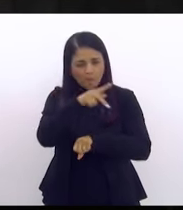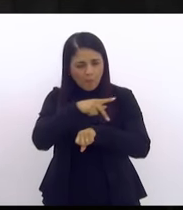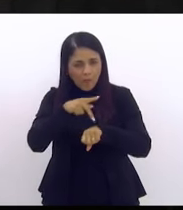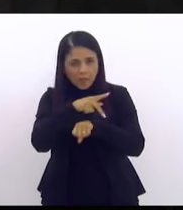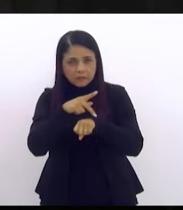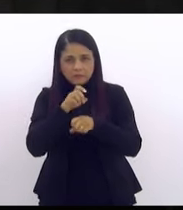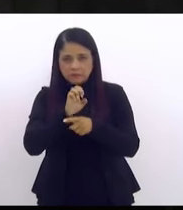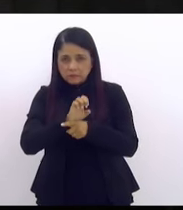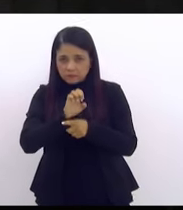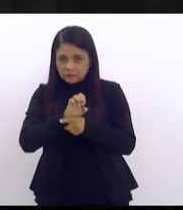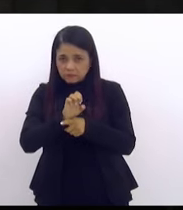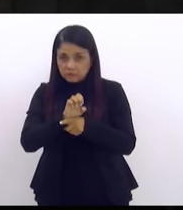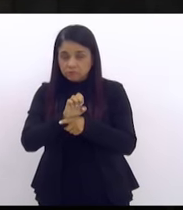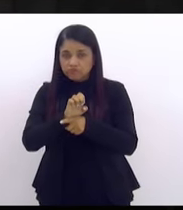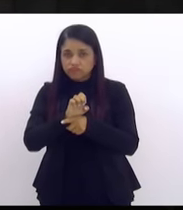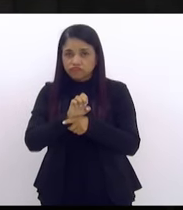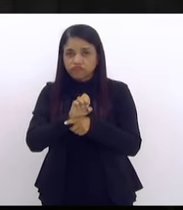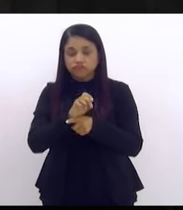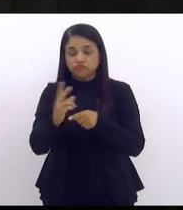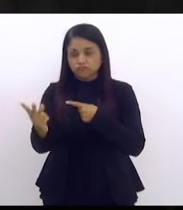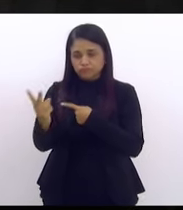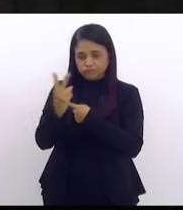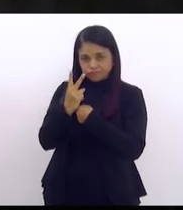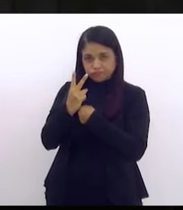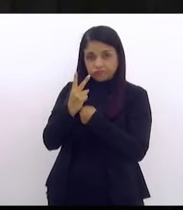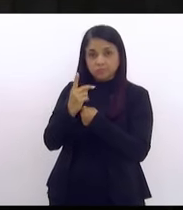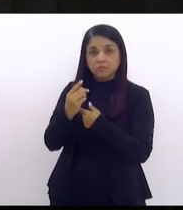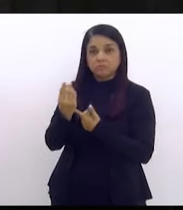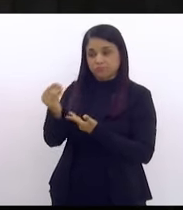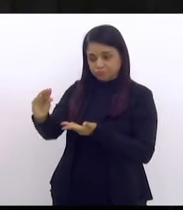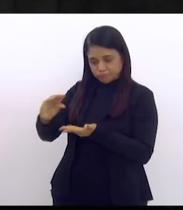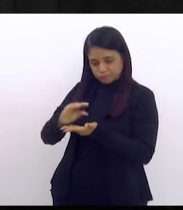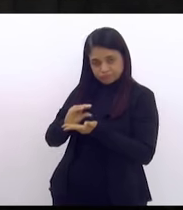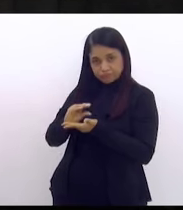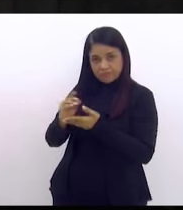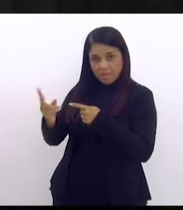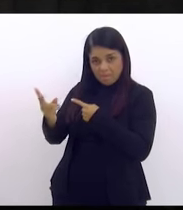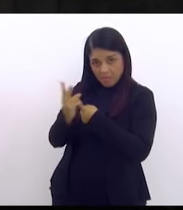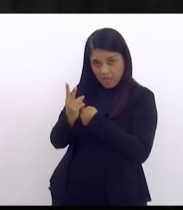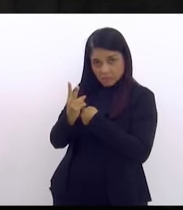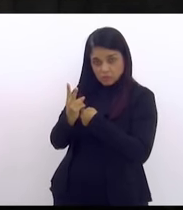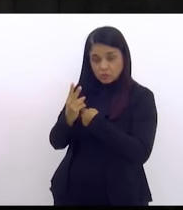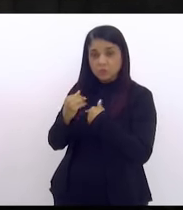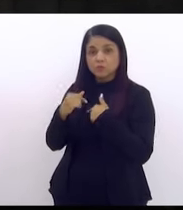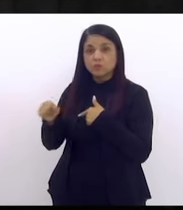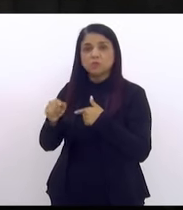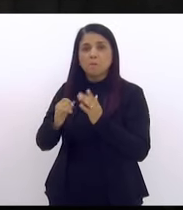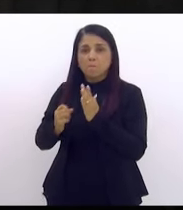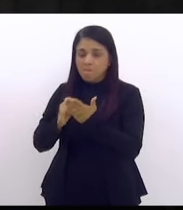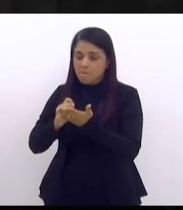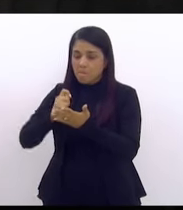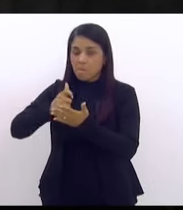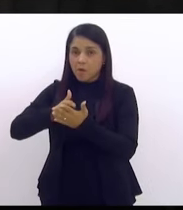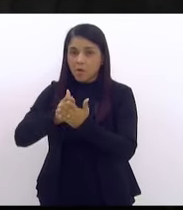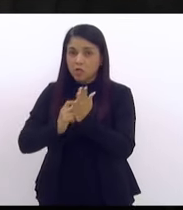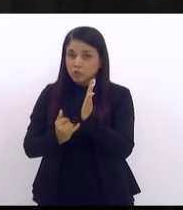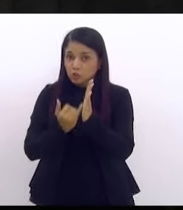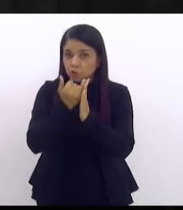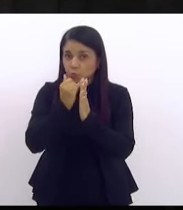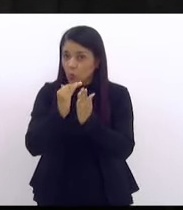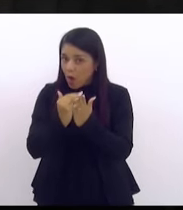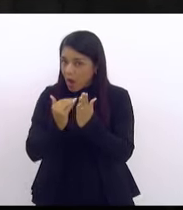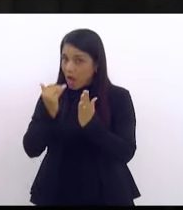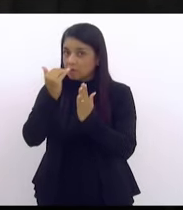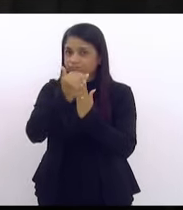Estado, um grande tomador de empréstimo, se ele for pagar juro acima do crescimento dele,